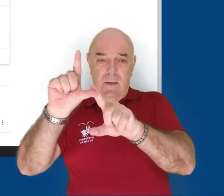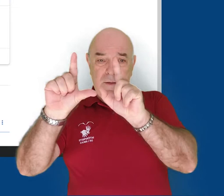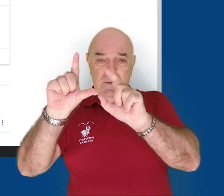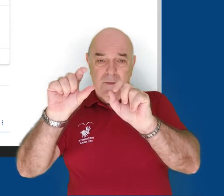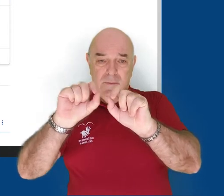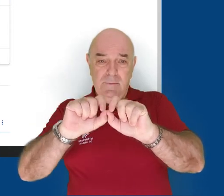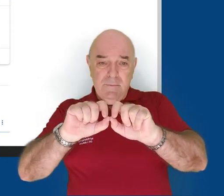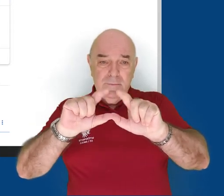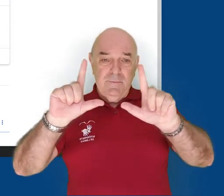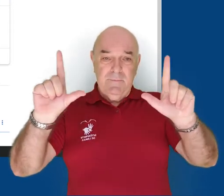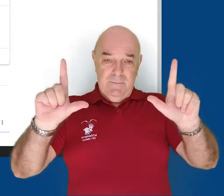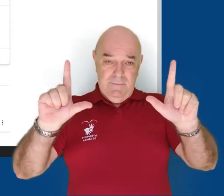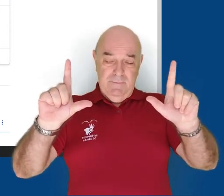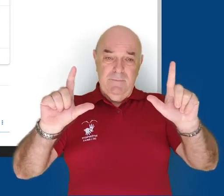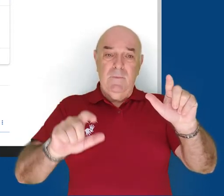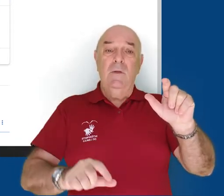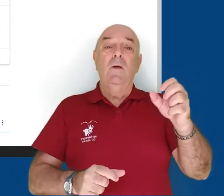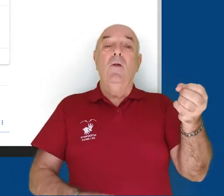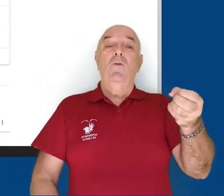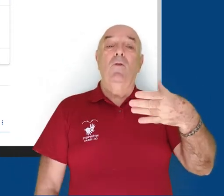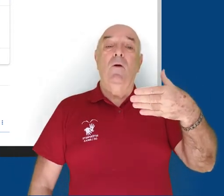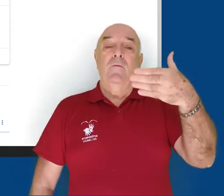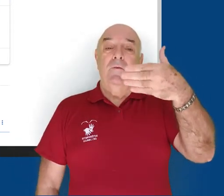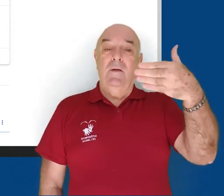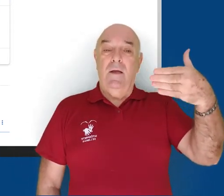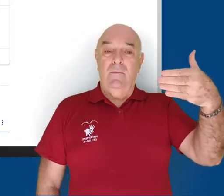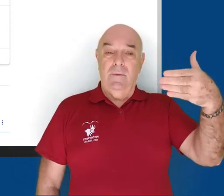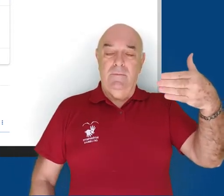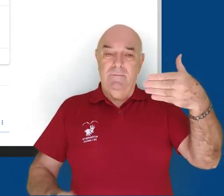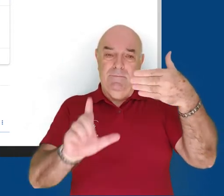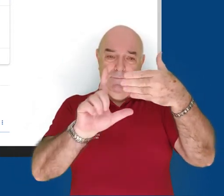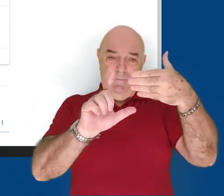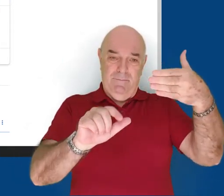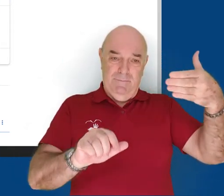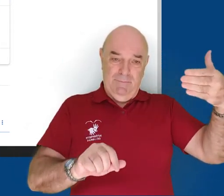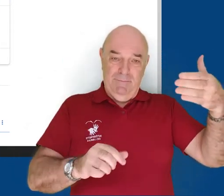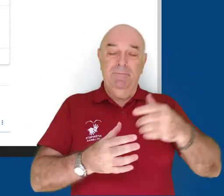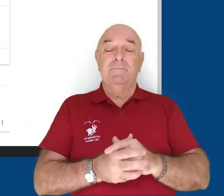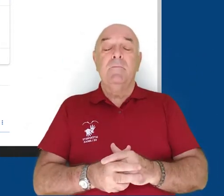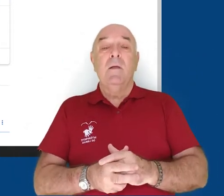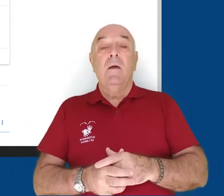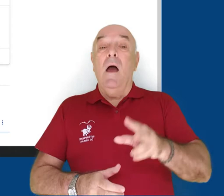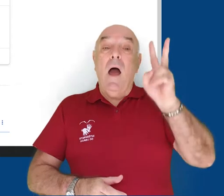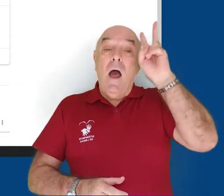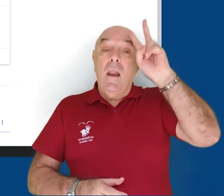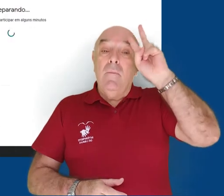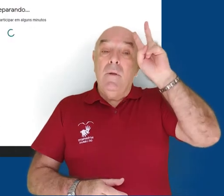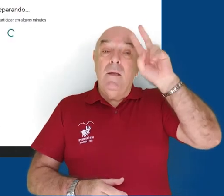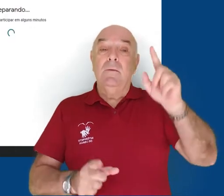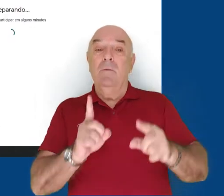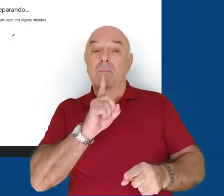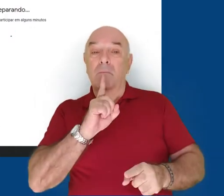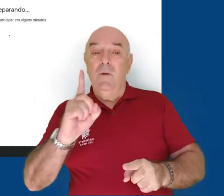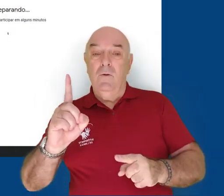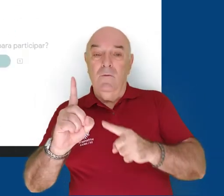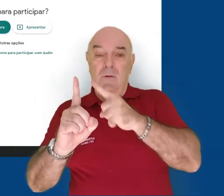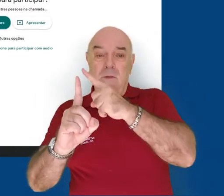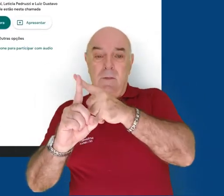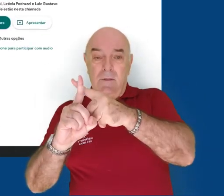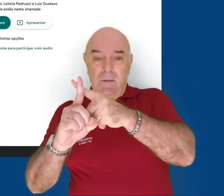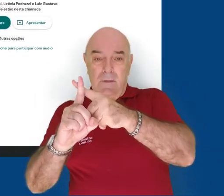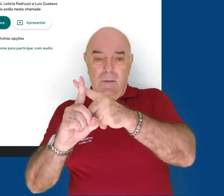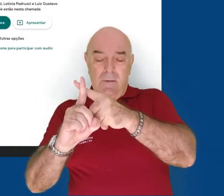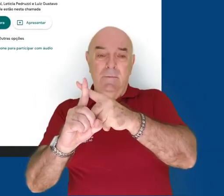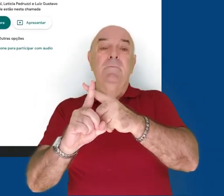reunião selecionamos Abrir link em uma nova guia Lembramos de deixar nosso microfone e